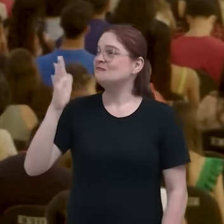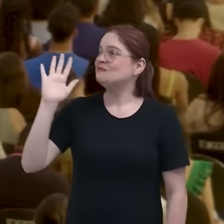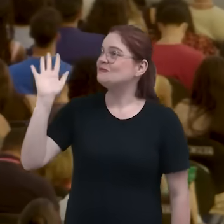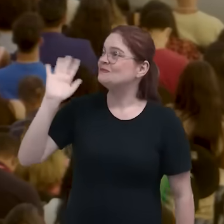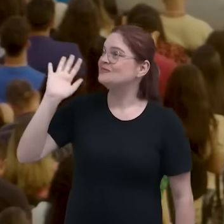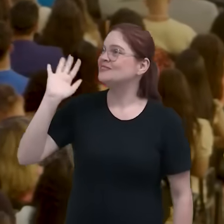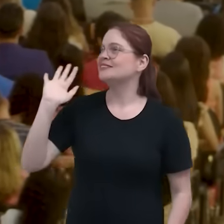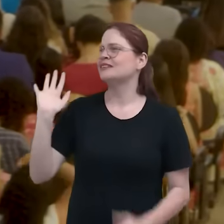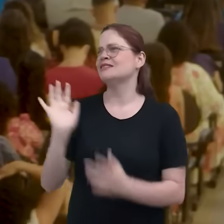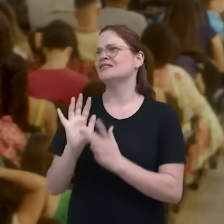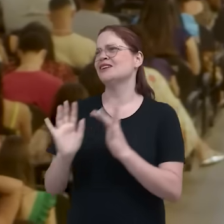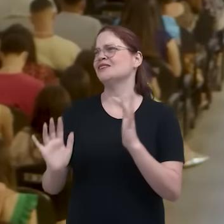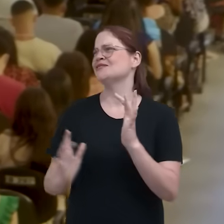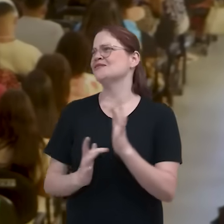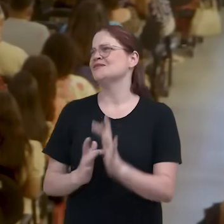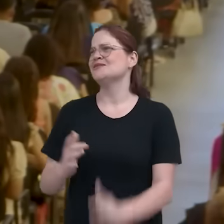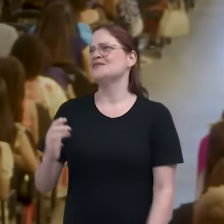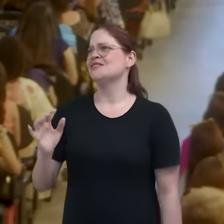Jesus,